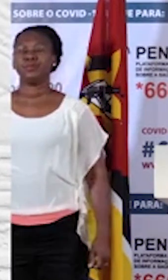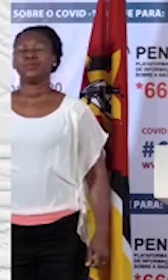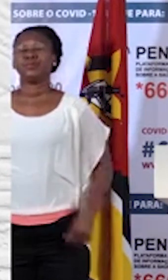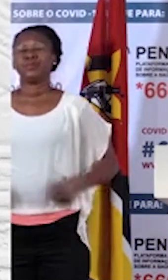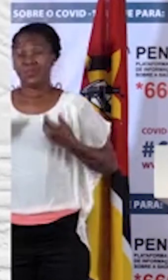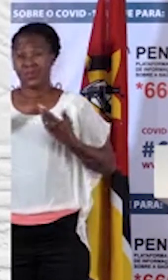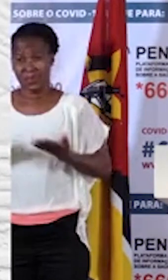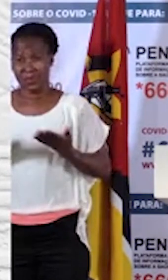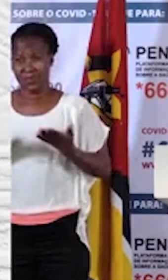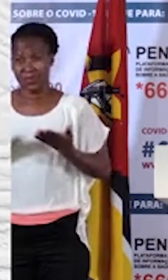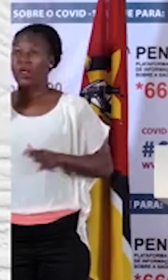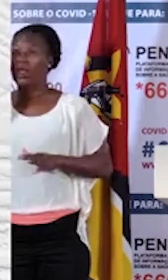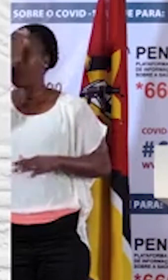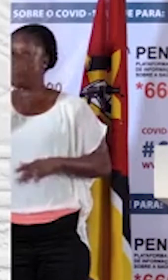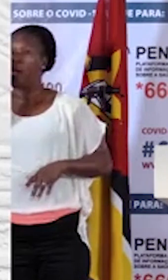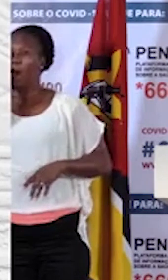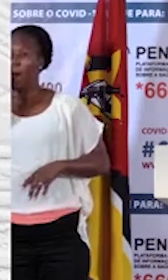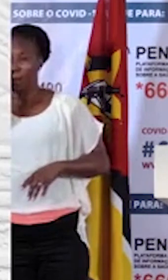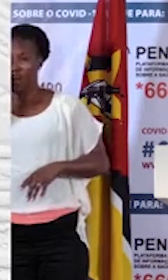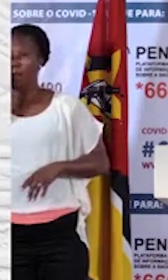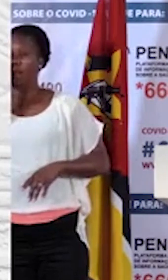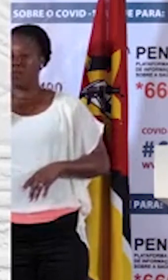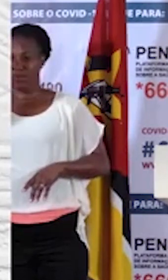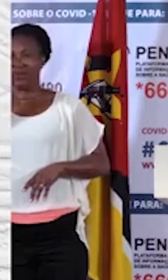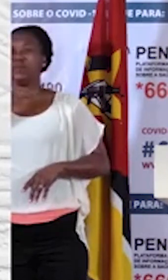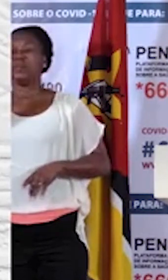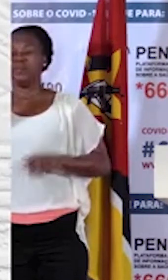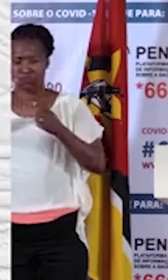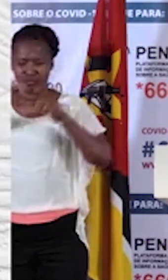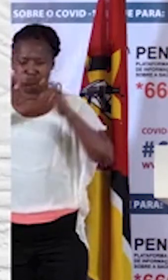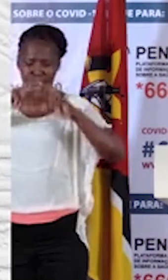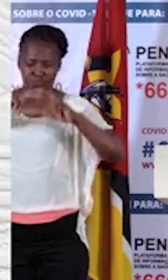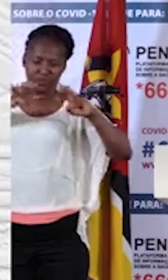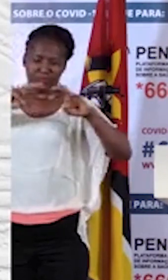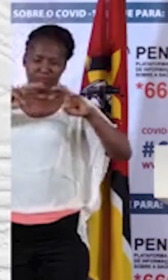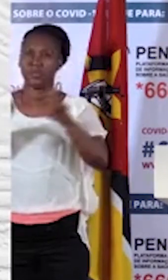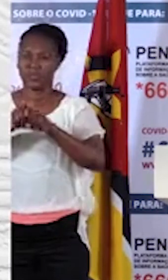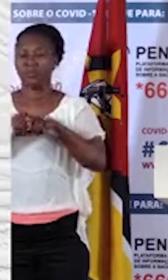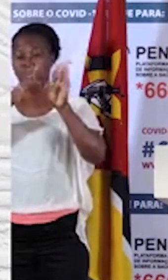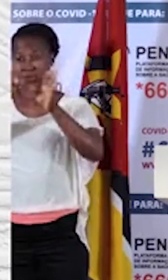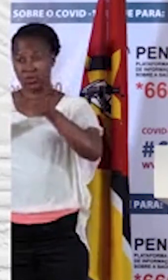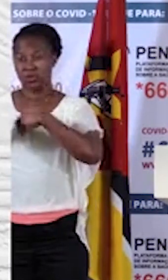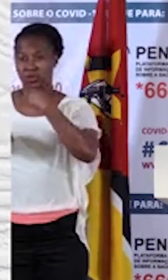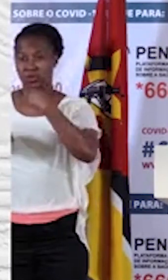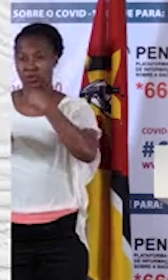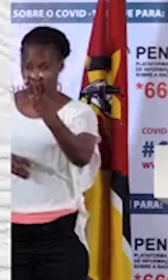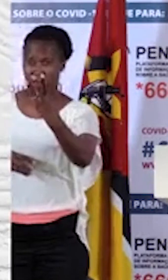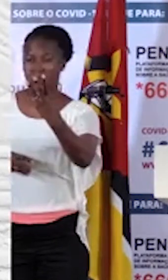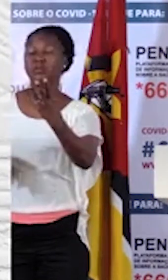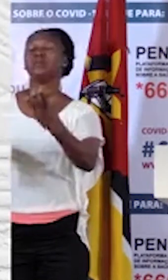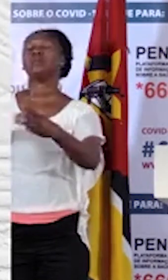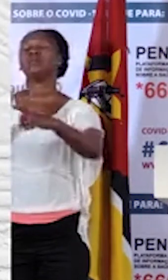Agora, a província de Nampula, que também contribuiu para a testagem, e tem 3 casos positivos. Da